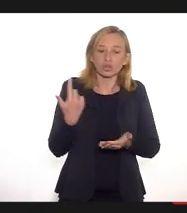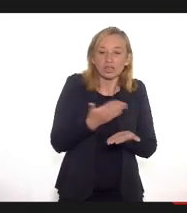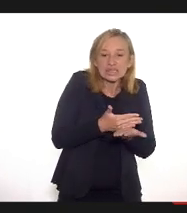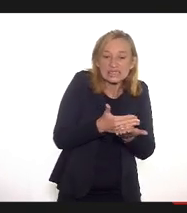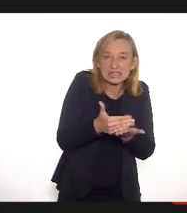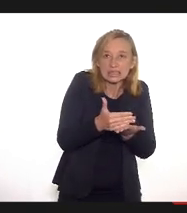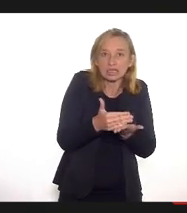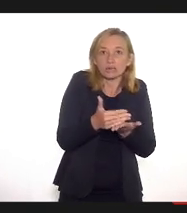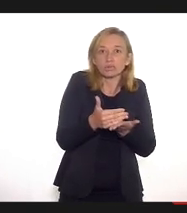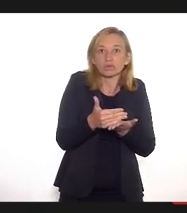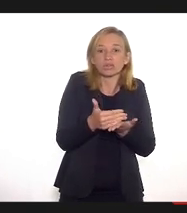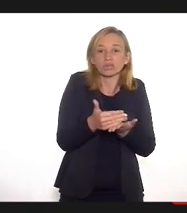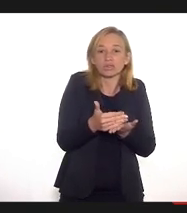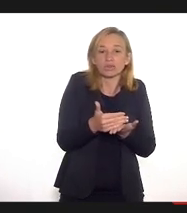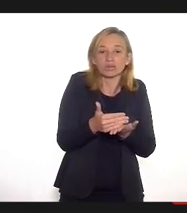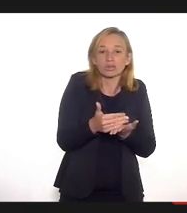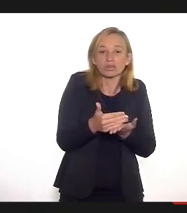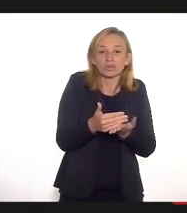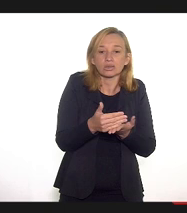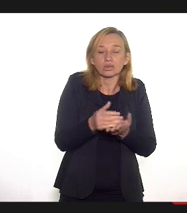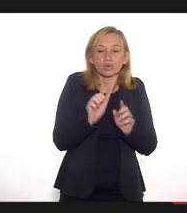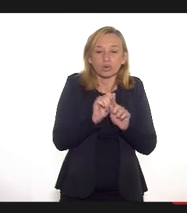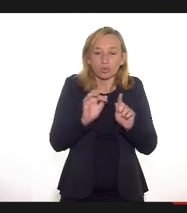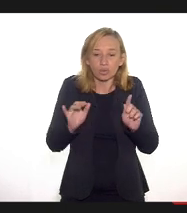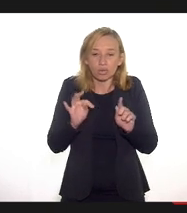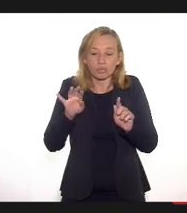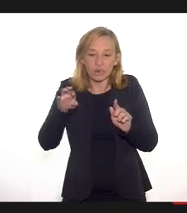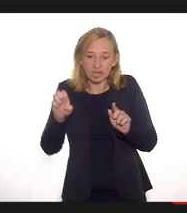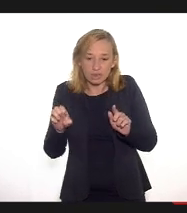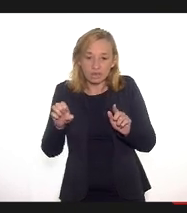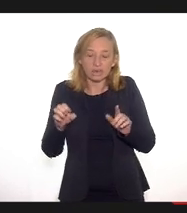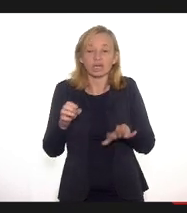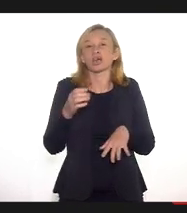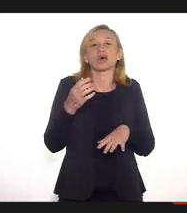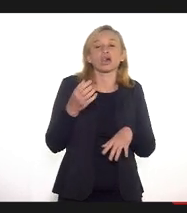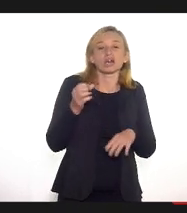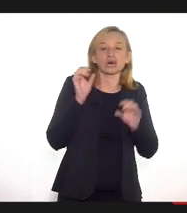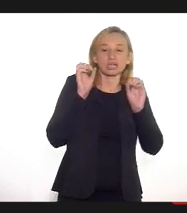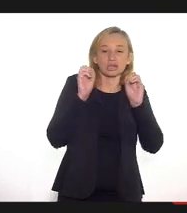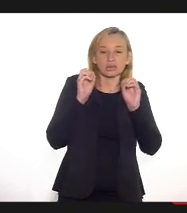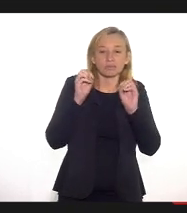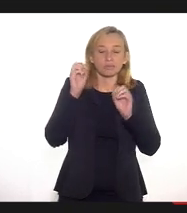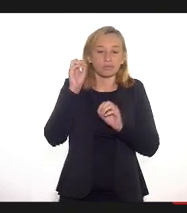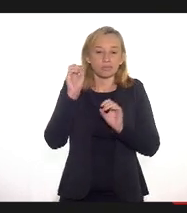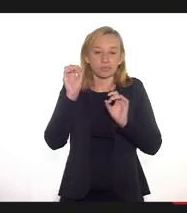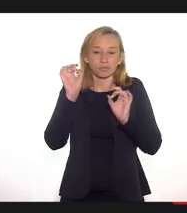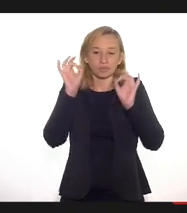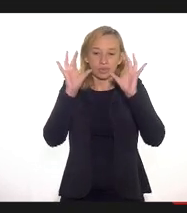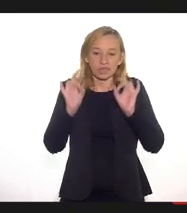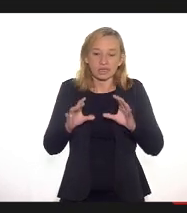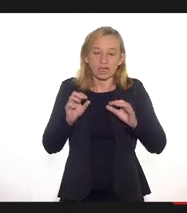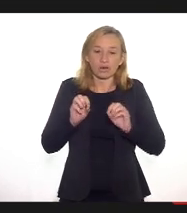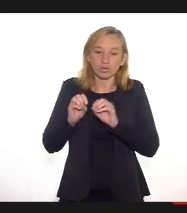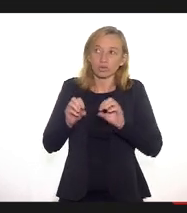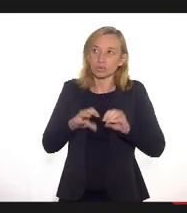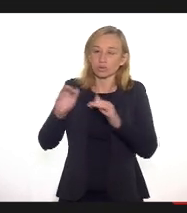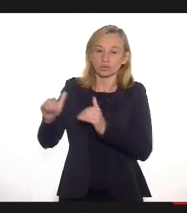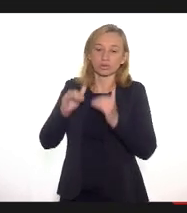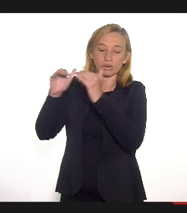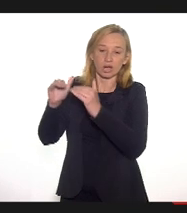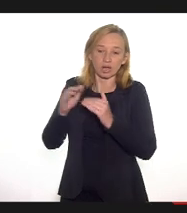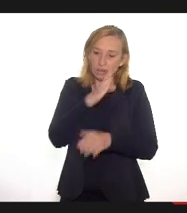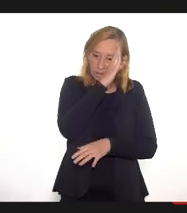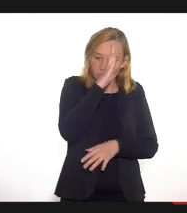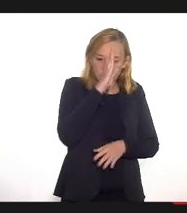inicia, aí pelo Google Meet, em especial, as atividades acadêmicas do ensino superior. Mas eu vi essa reunião aqui para